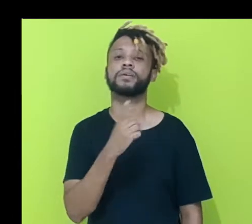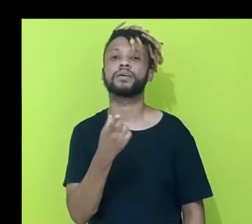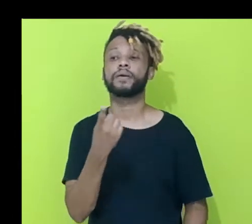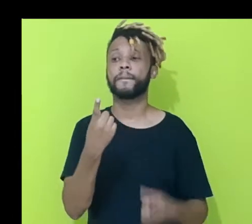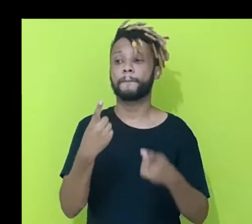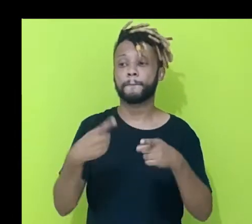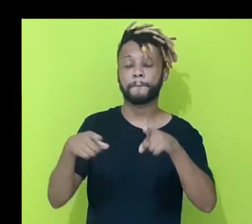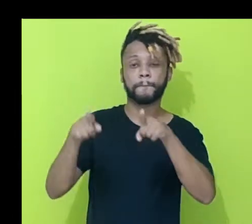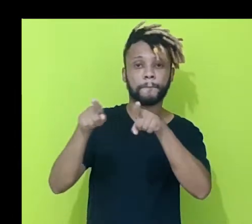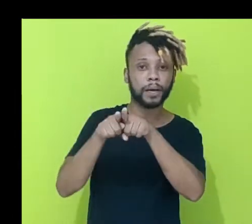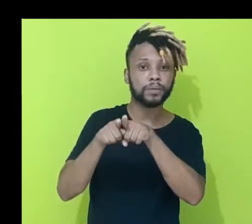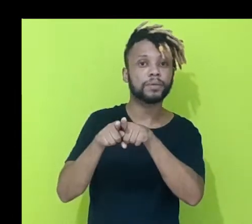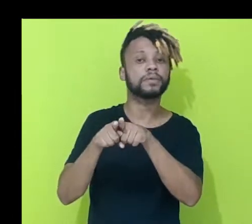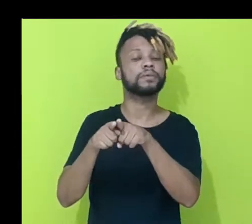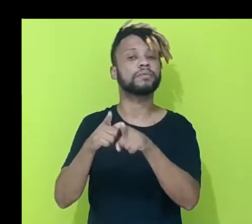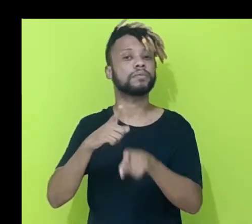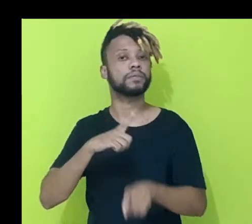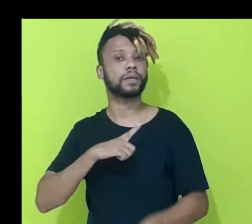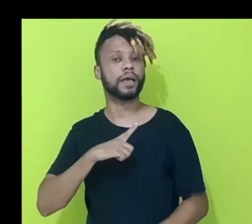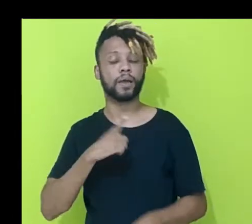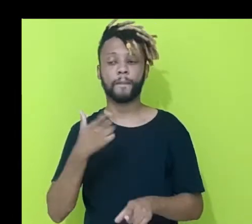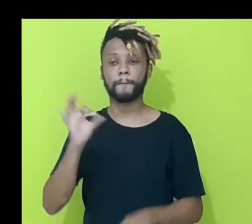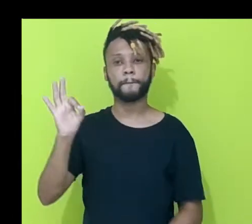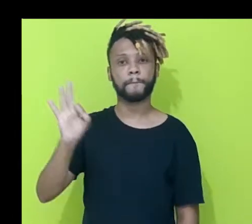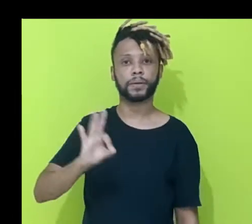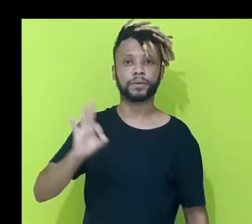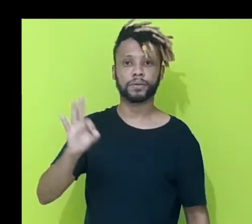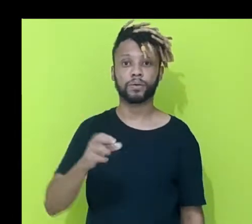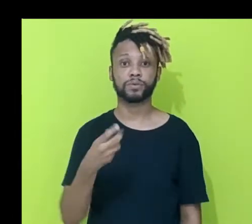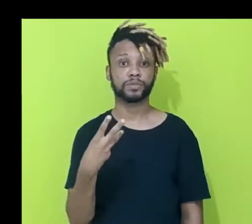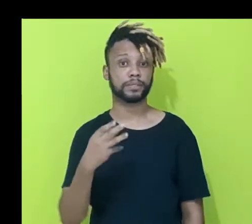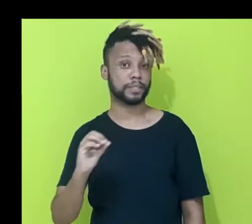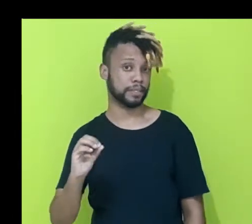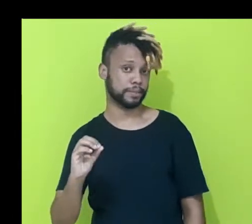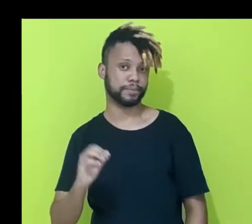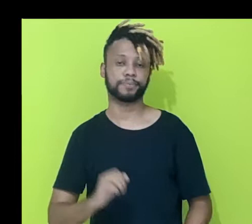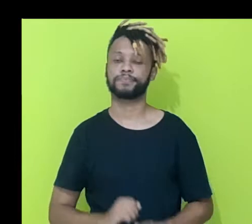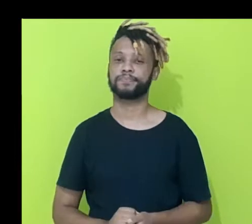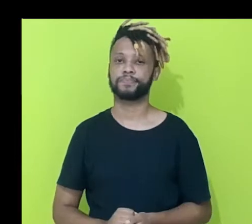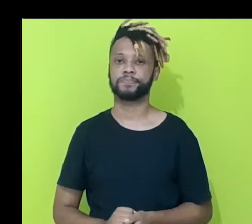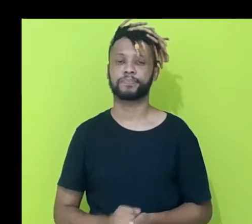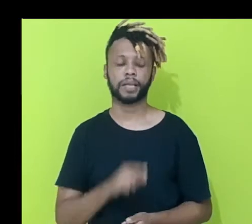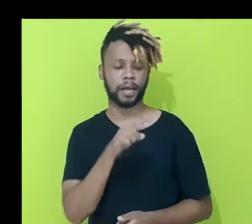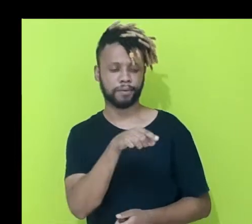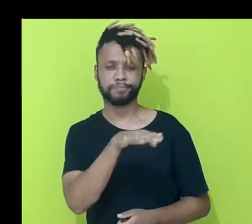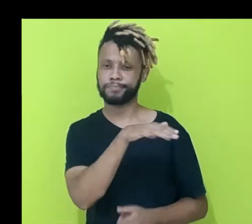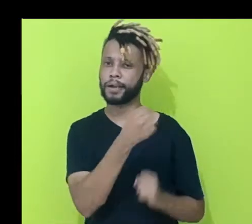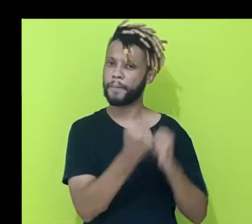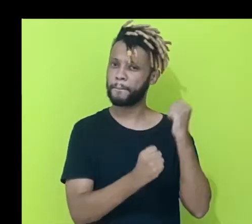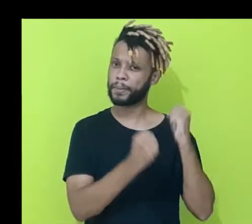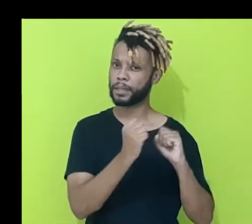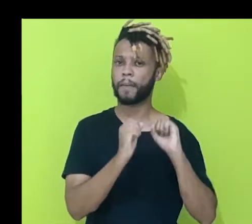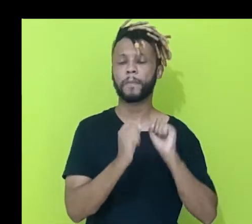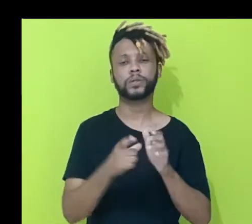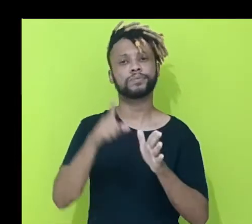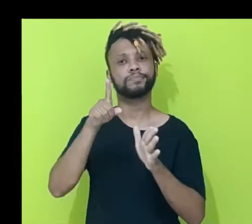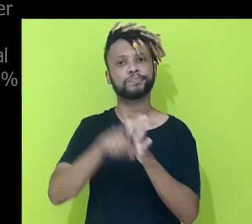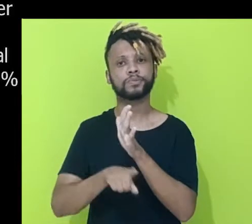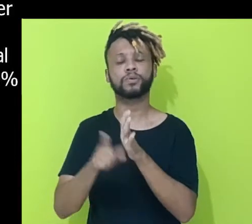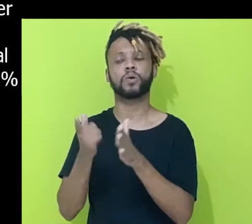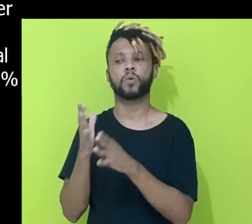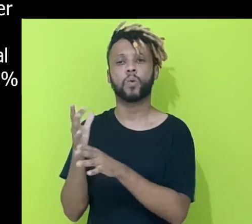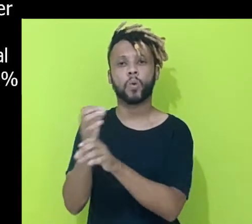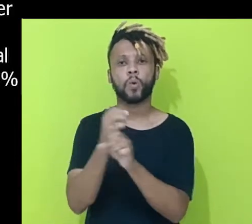40%, e para patrocínio, o percentual é de 30%. A empresa ainda pode abater